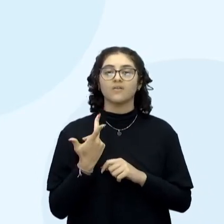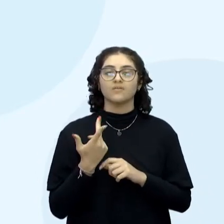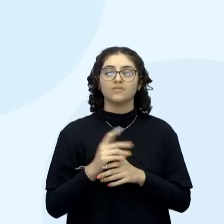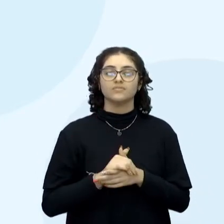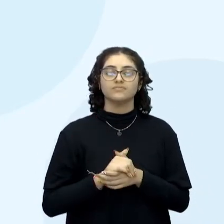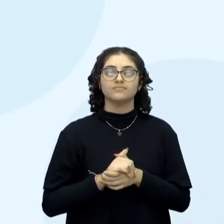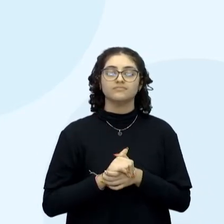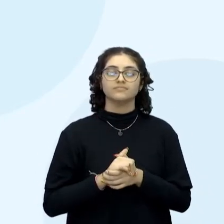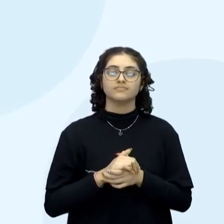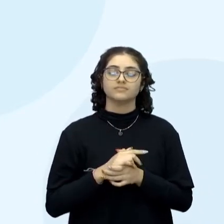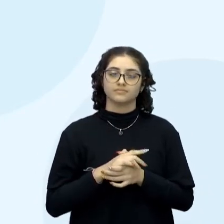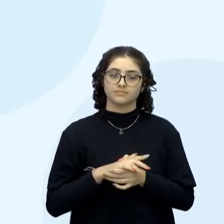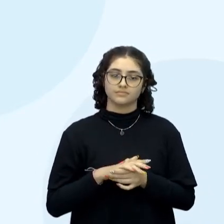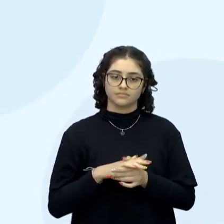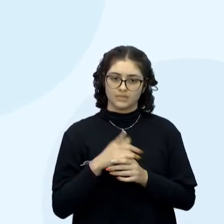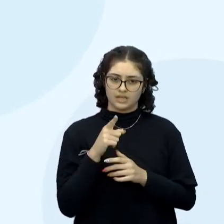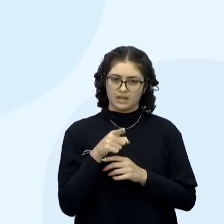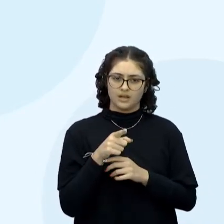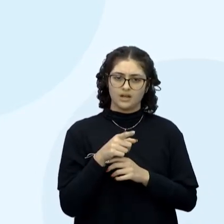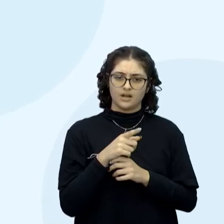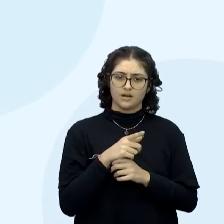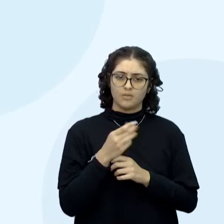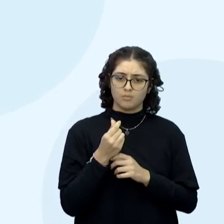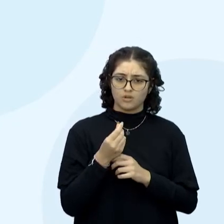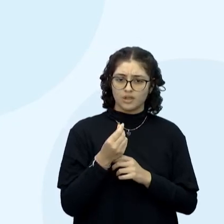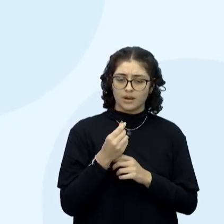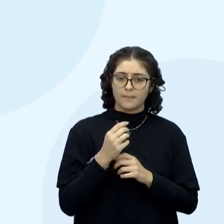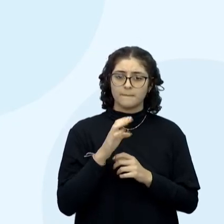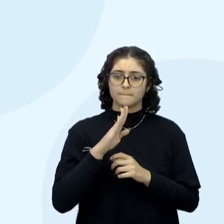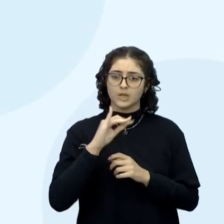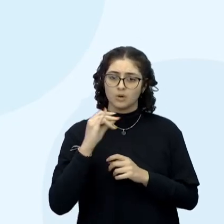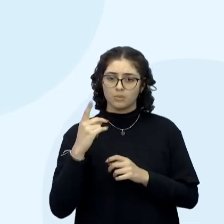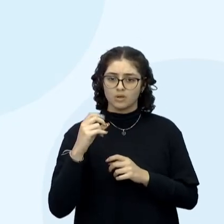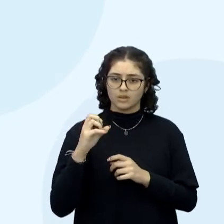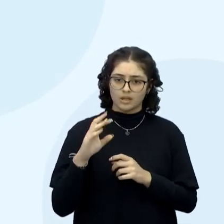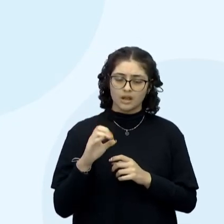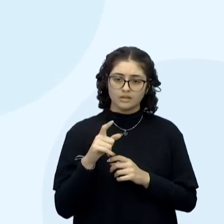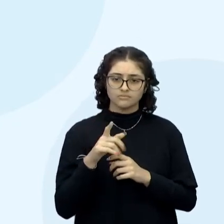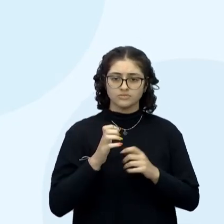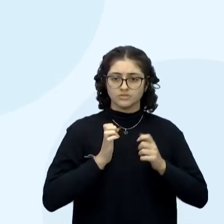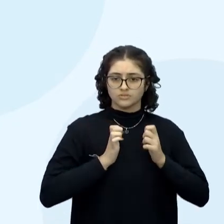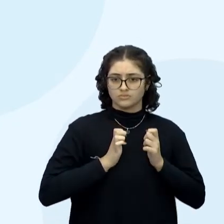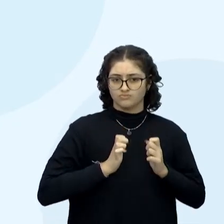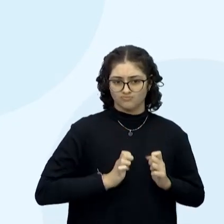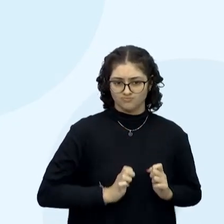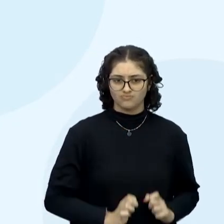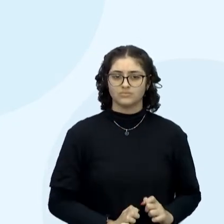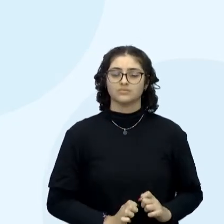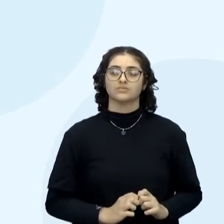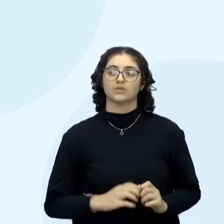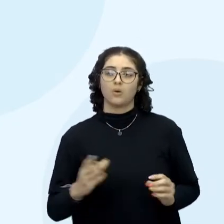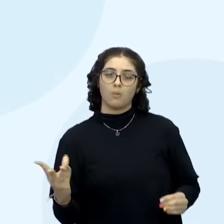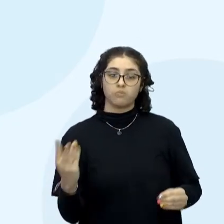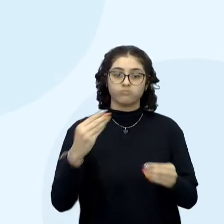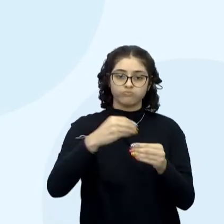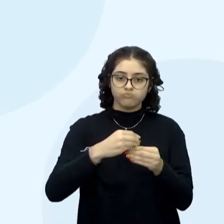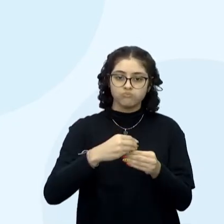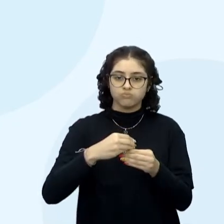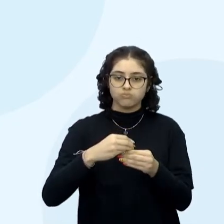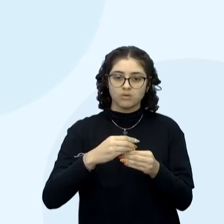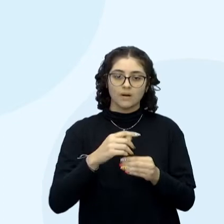gente: na passagem do poder ao biopoder, as questões éticas embutidas nas práticas